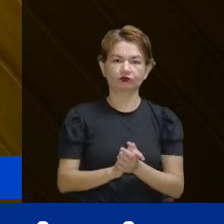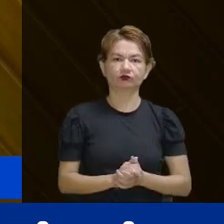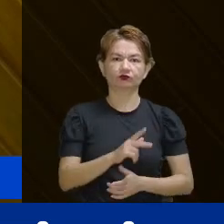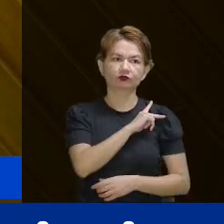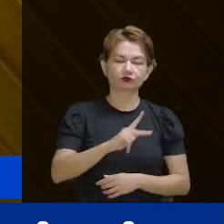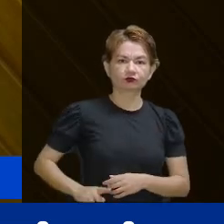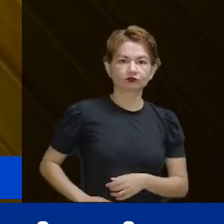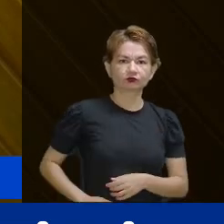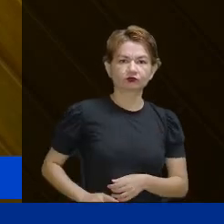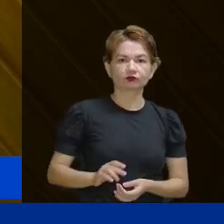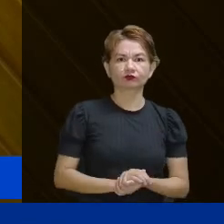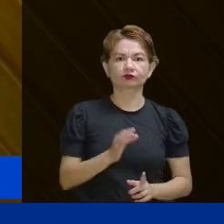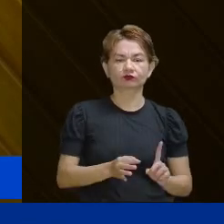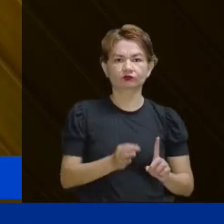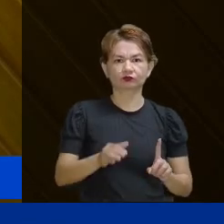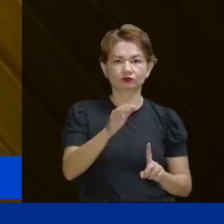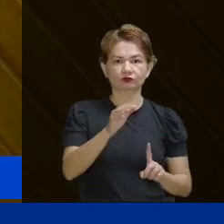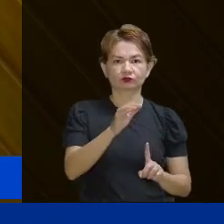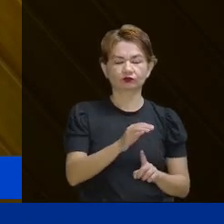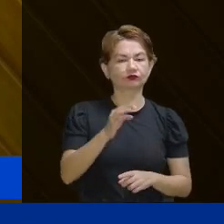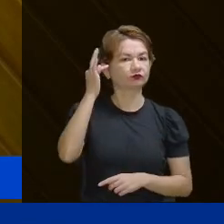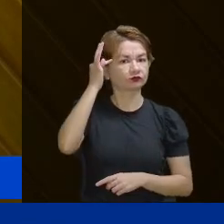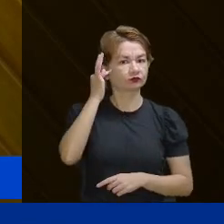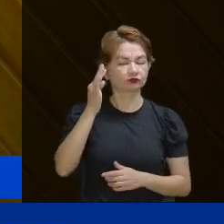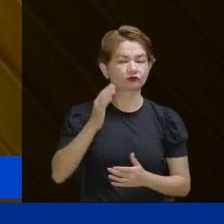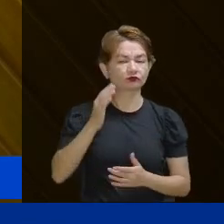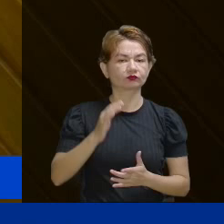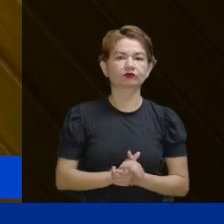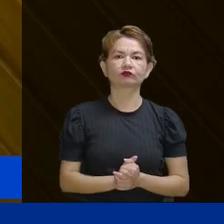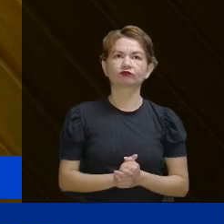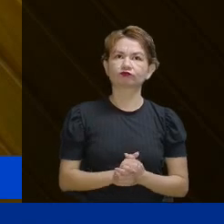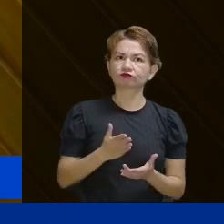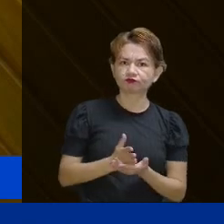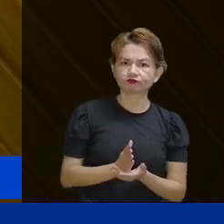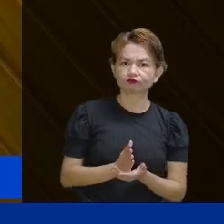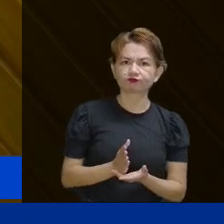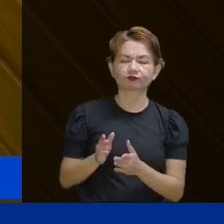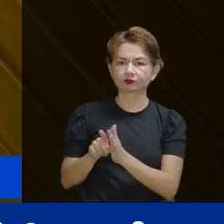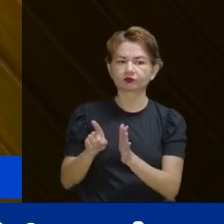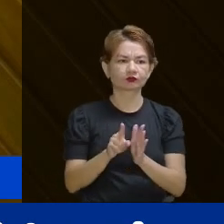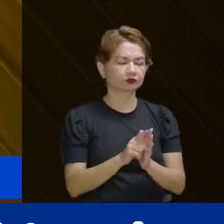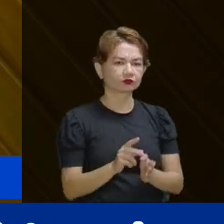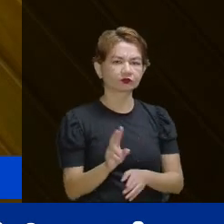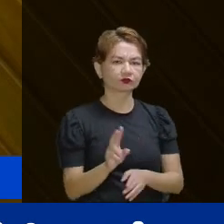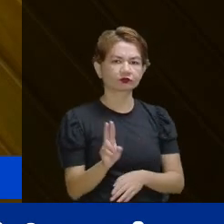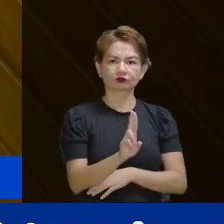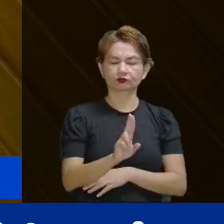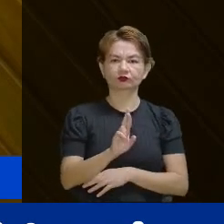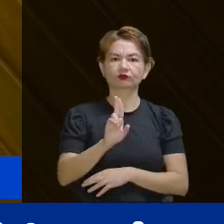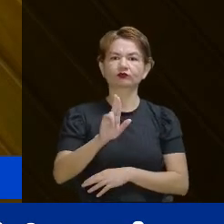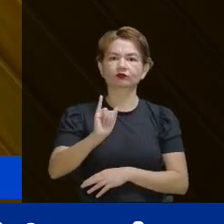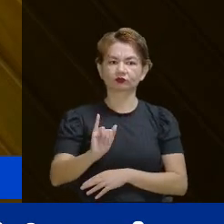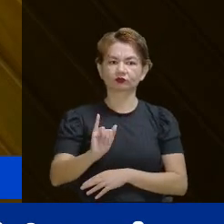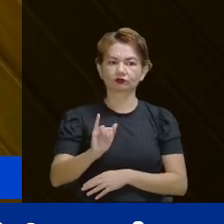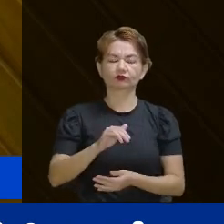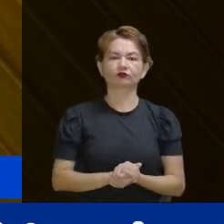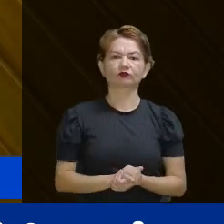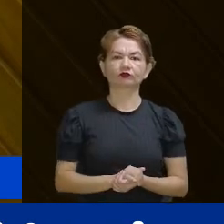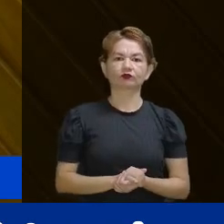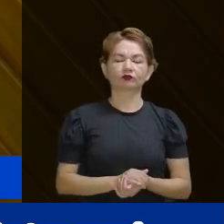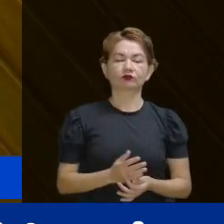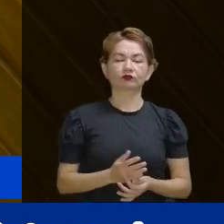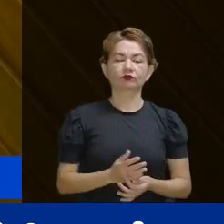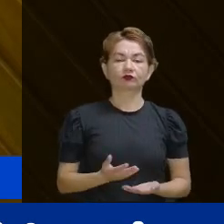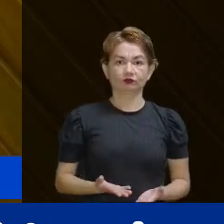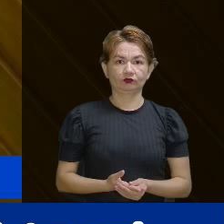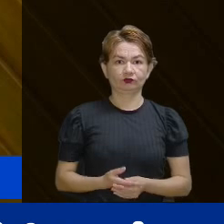presidente em exercício, desembargador Carlos Torque, submeteu à aprovação da Corte o nome de Rui Moreira de Oliveira, que exerceu